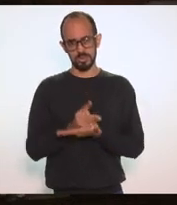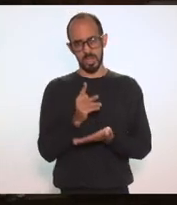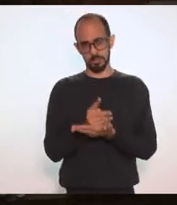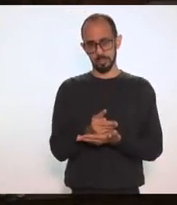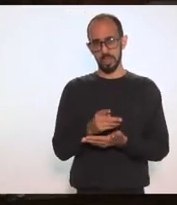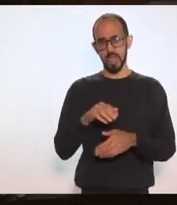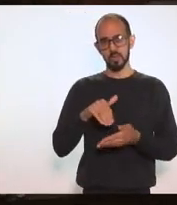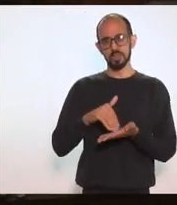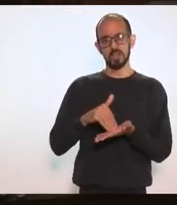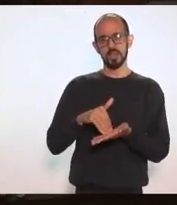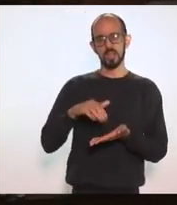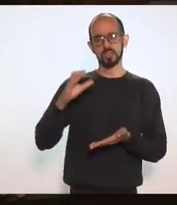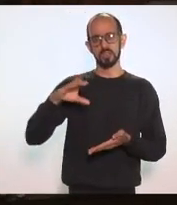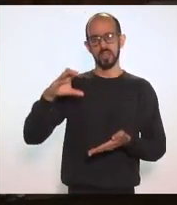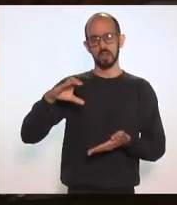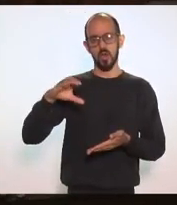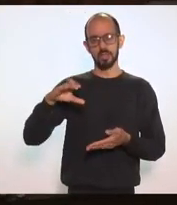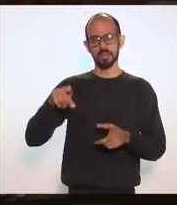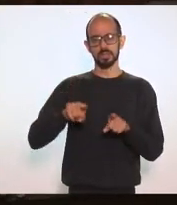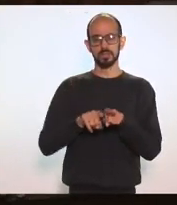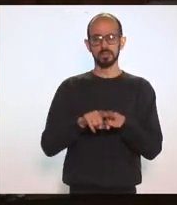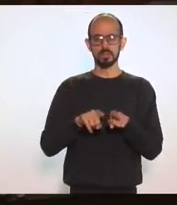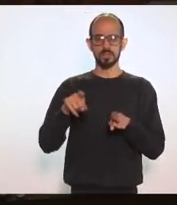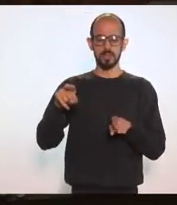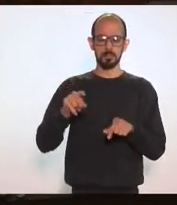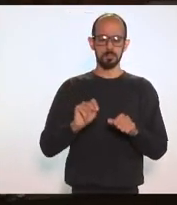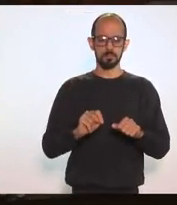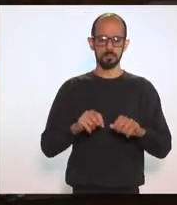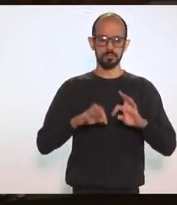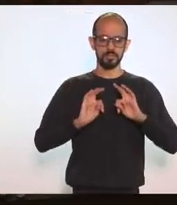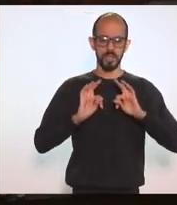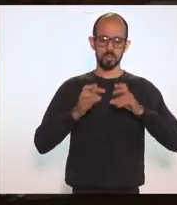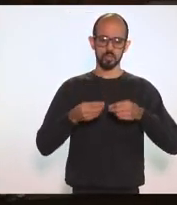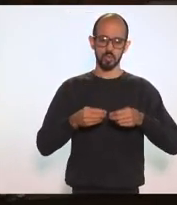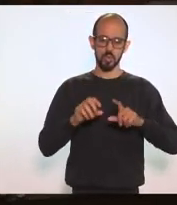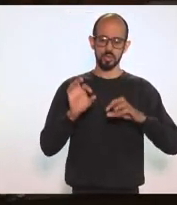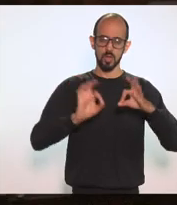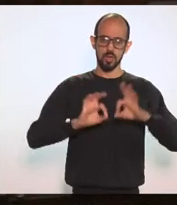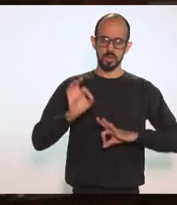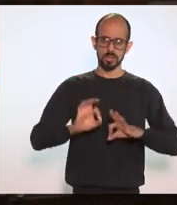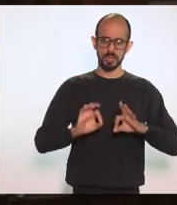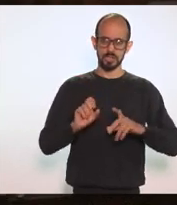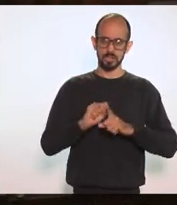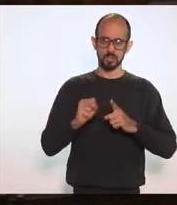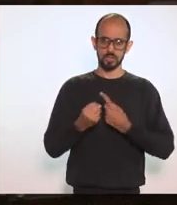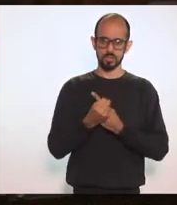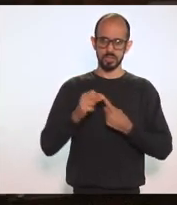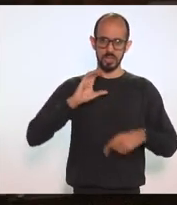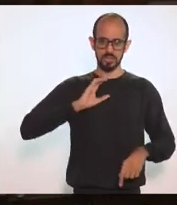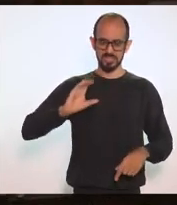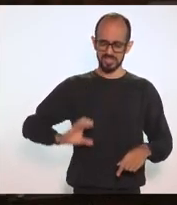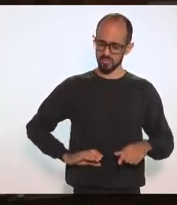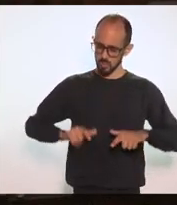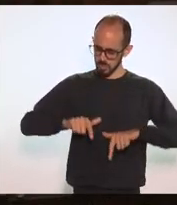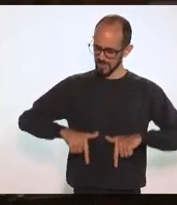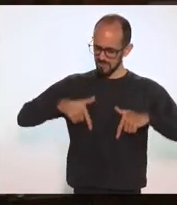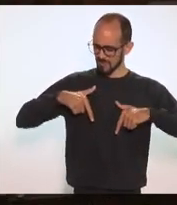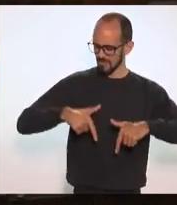Quero cumprimentar os coletivos que nos territórios, as organizações da sociedade civil, que enfrentam a